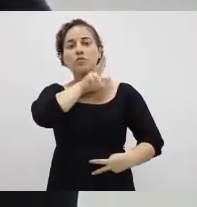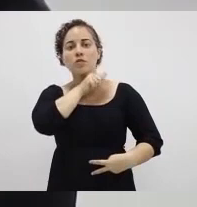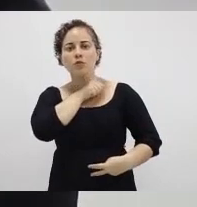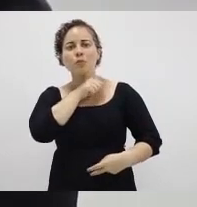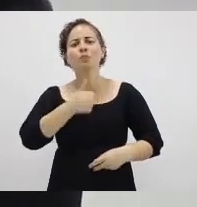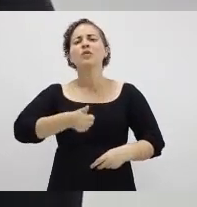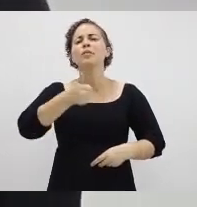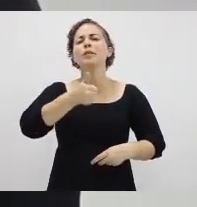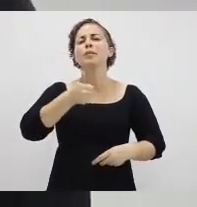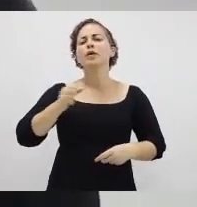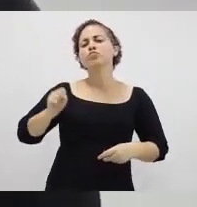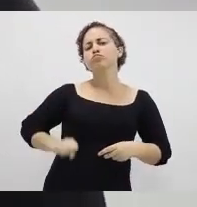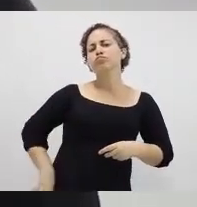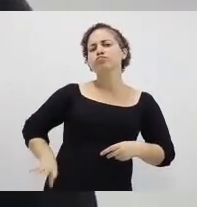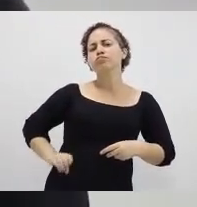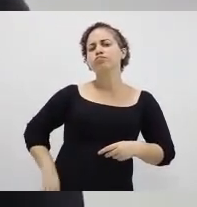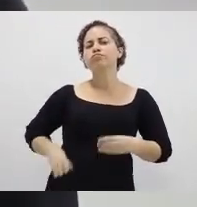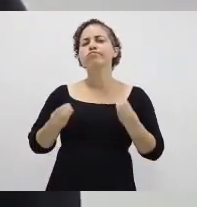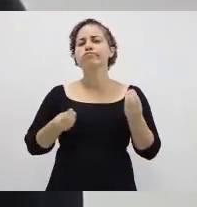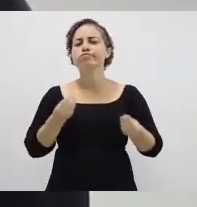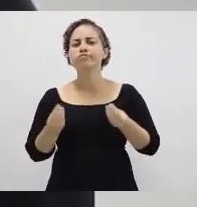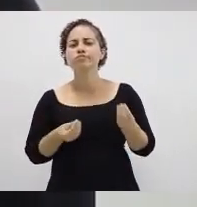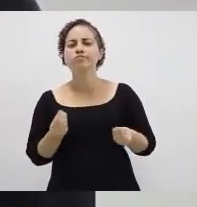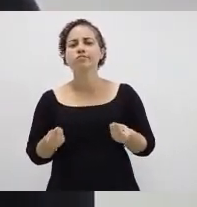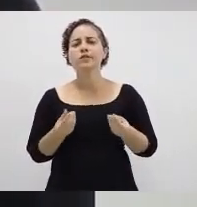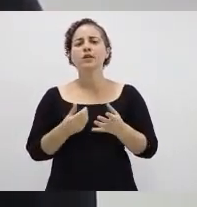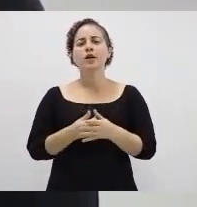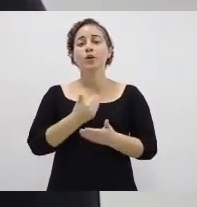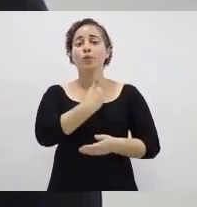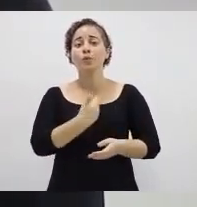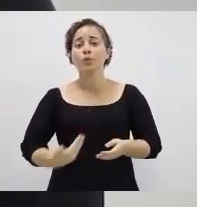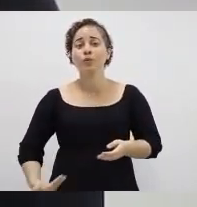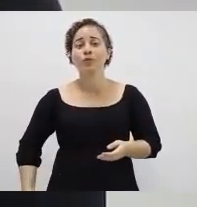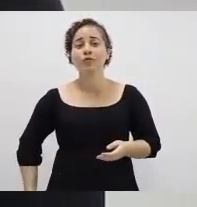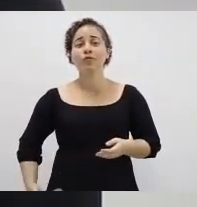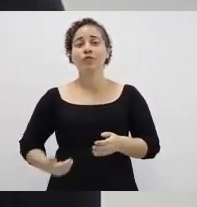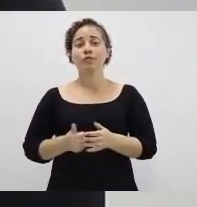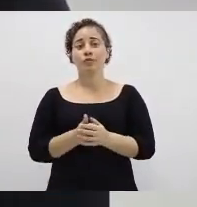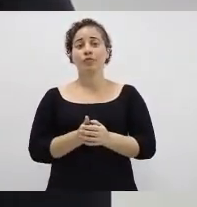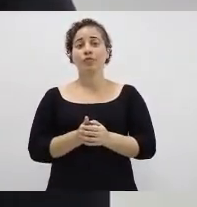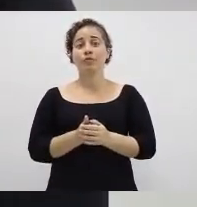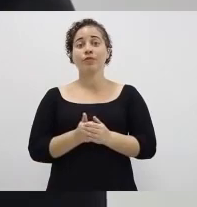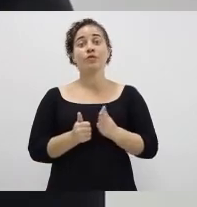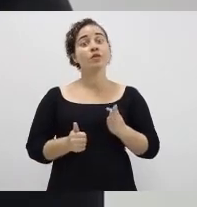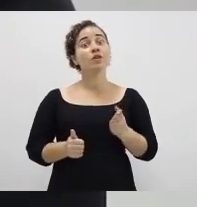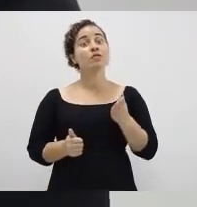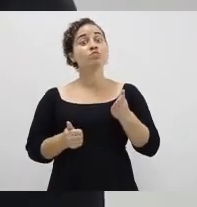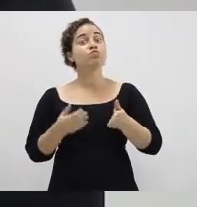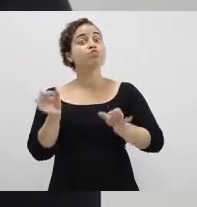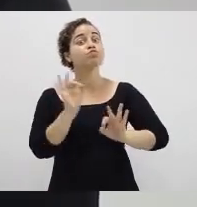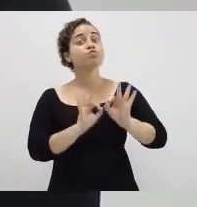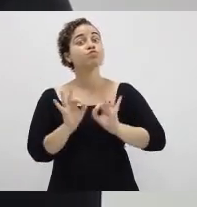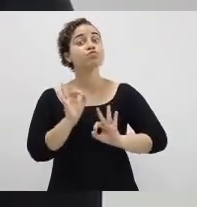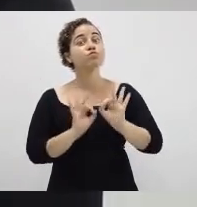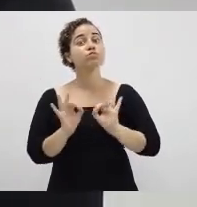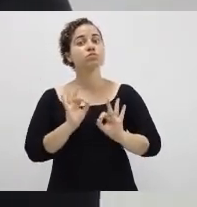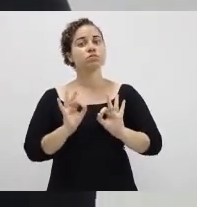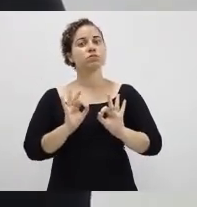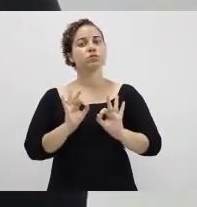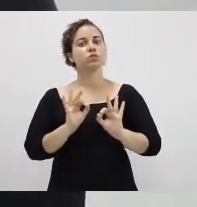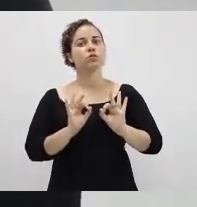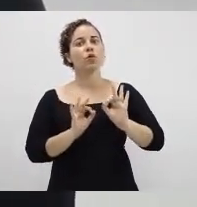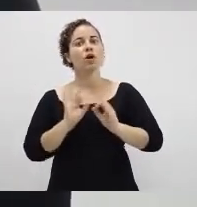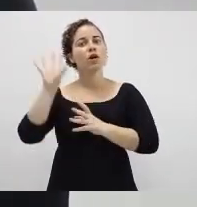do governo? O governo, toda vez que vê um desequilíbrio, ele vai passar a dar mais